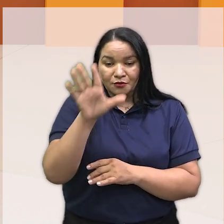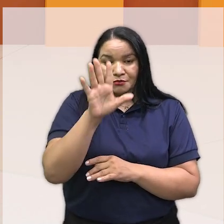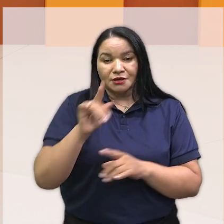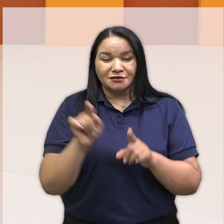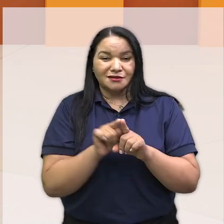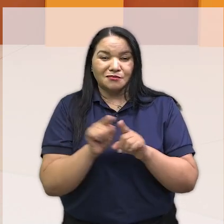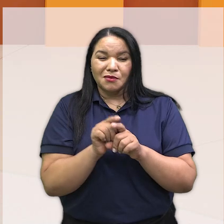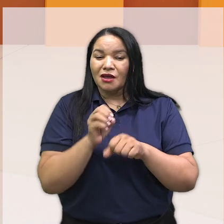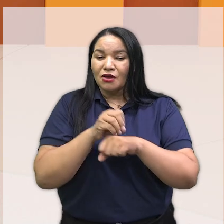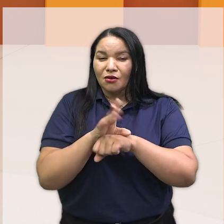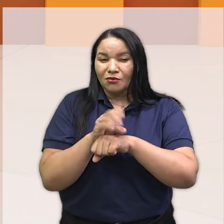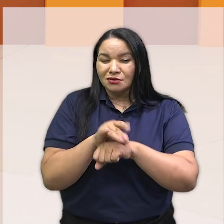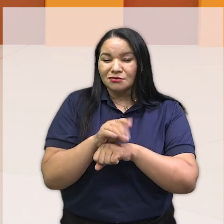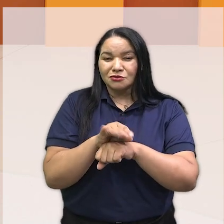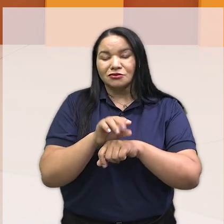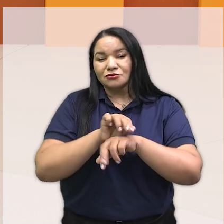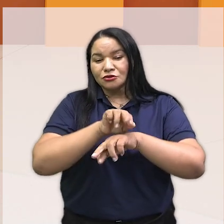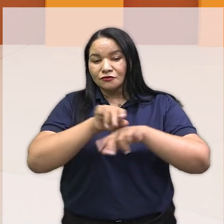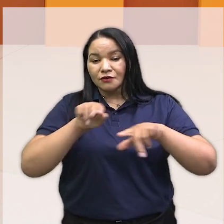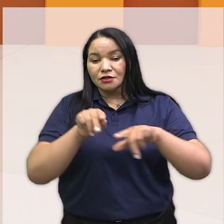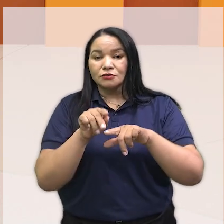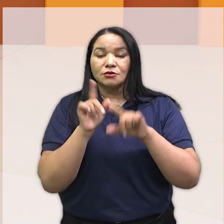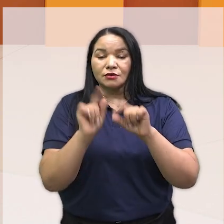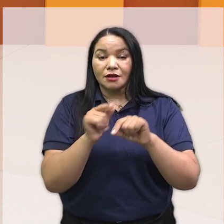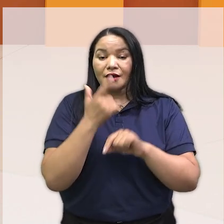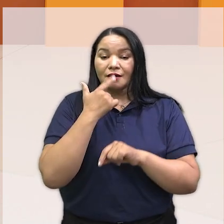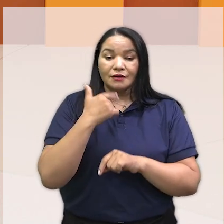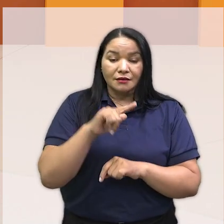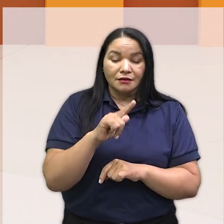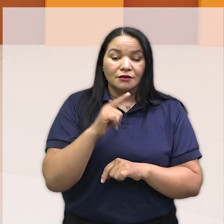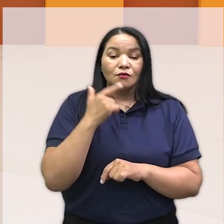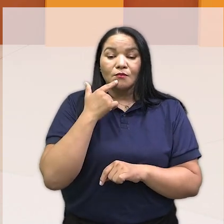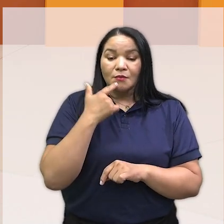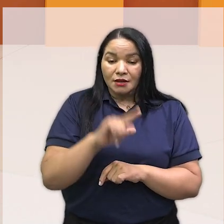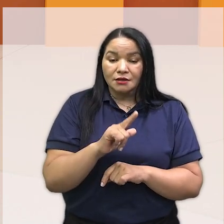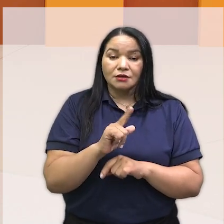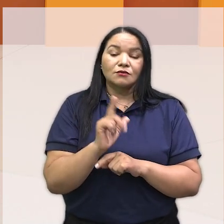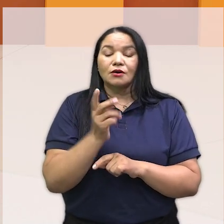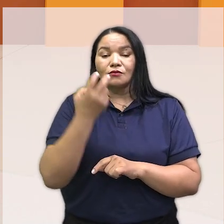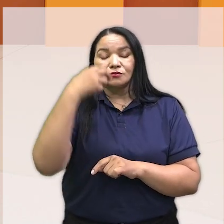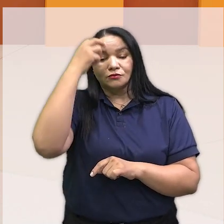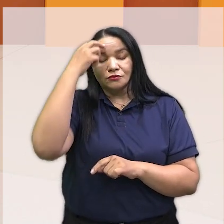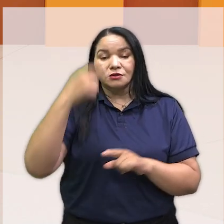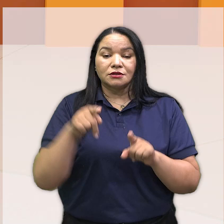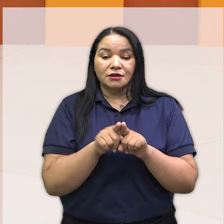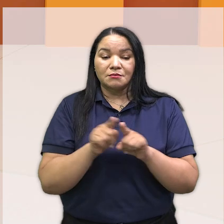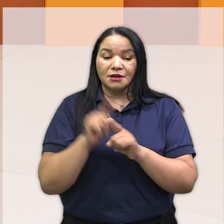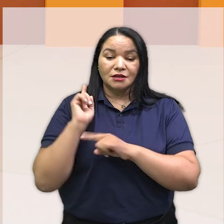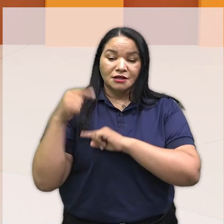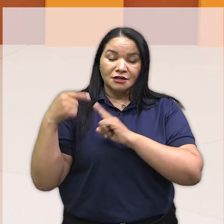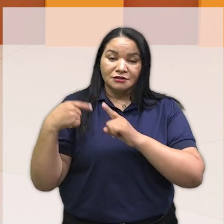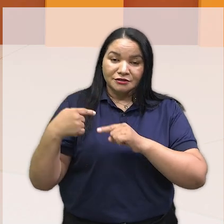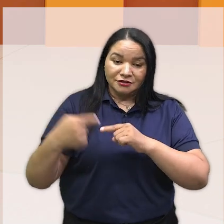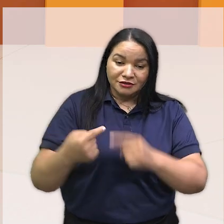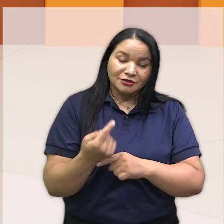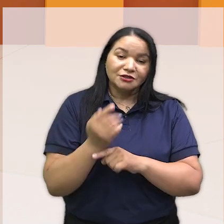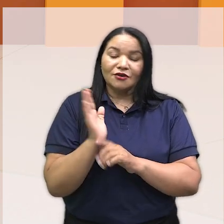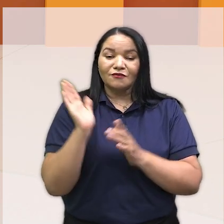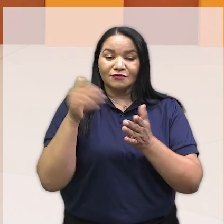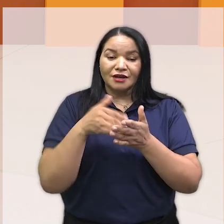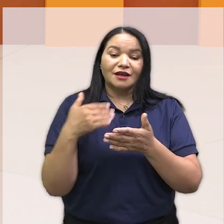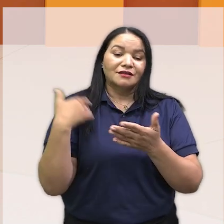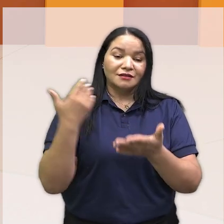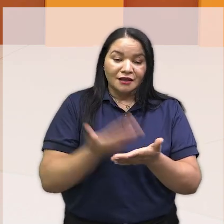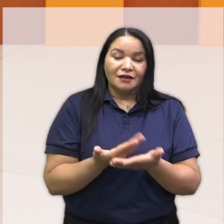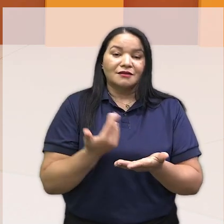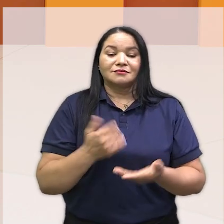suas contribuições, gente, para o idioma, né, para a cultura e também as tradições que acabaram ficando até nos dias